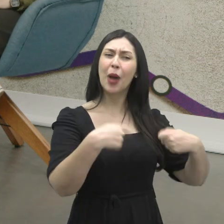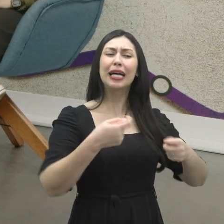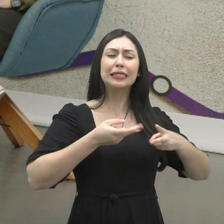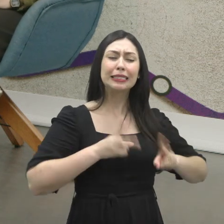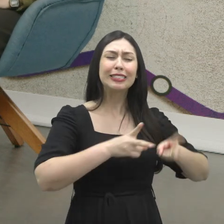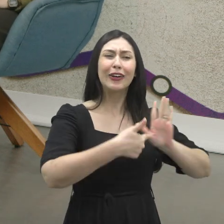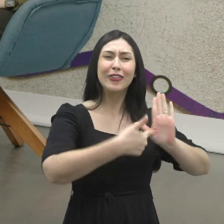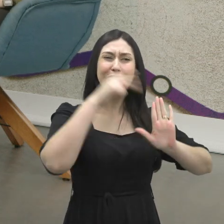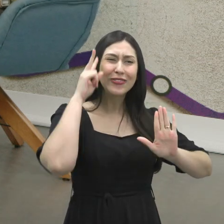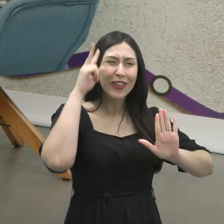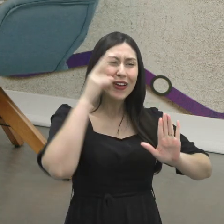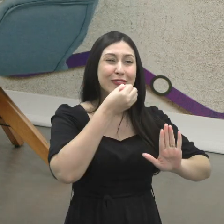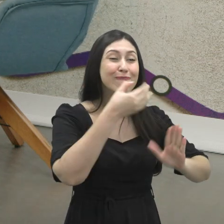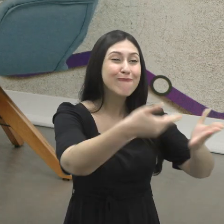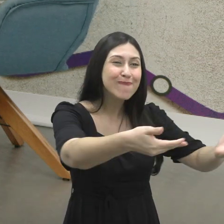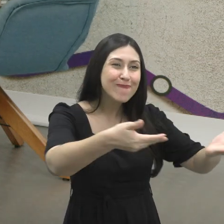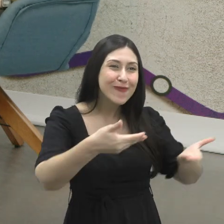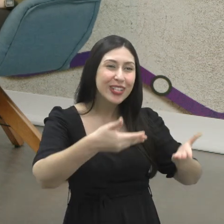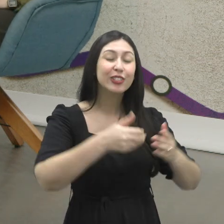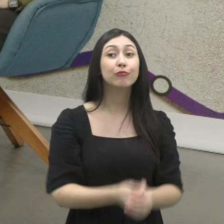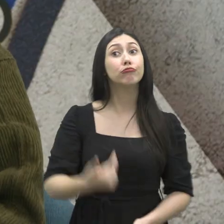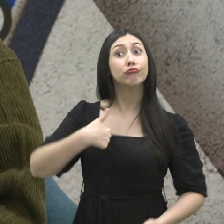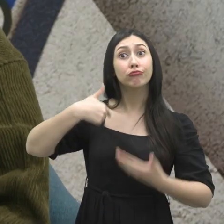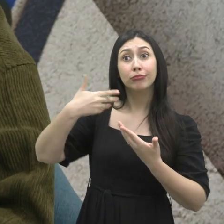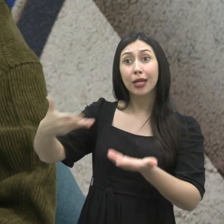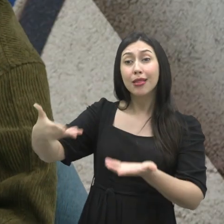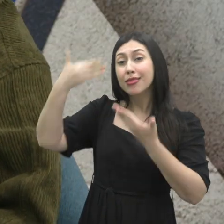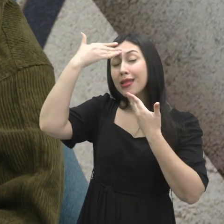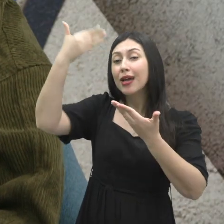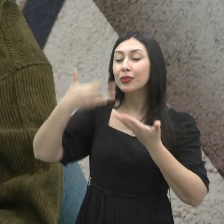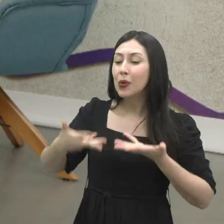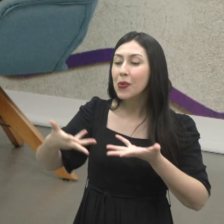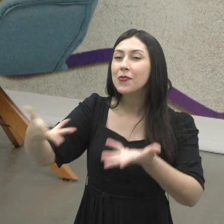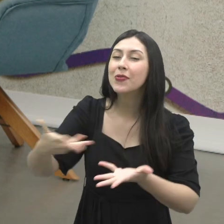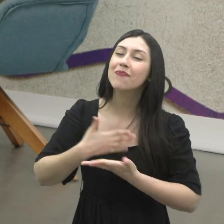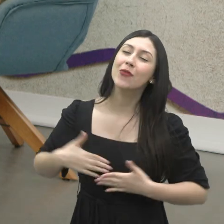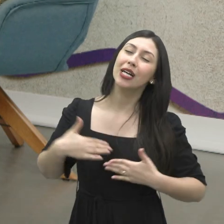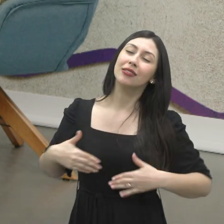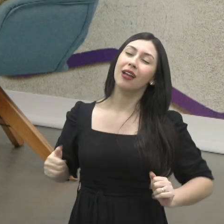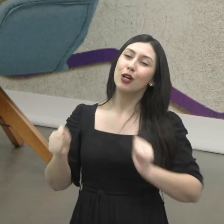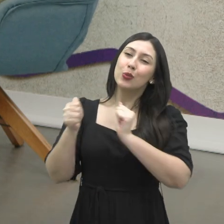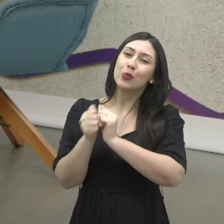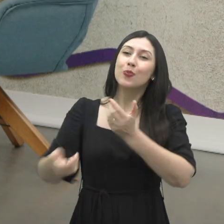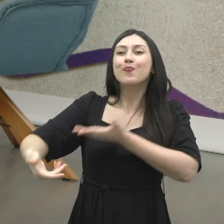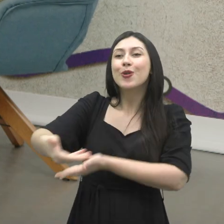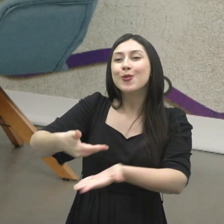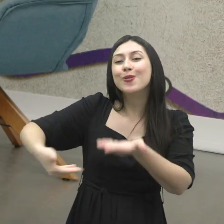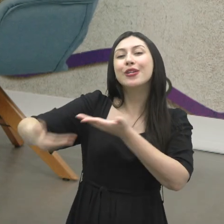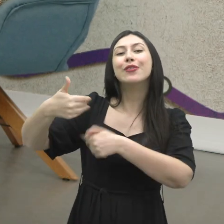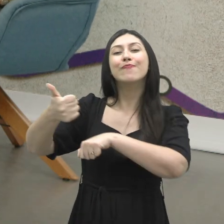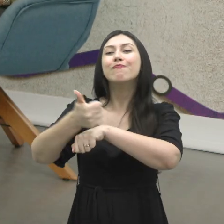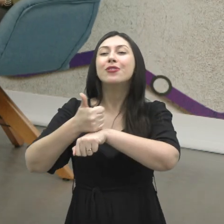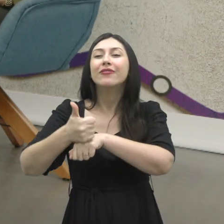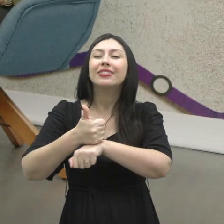bem-vinda, professora Larissa, ao nosso Estação Mercado, viu? Eu que agradeço o convite, é um prazer estar aqui com vocês, poder compartilhar um pouquinho da minha